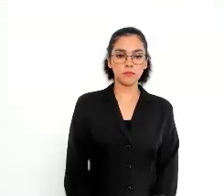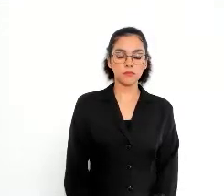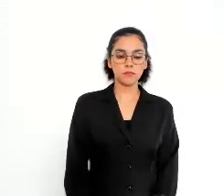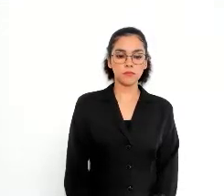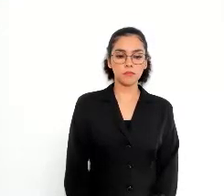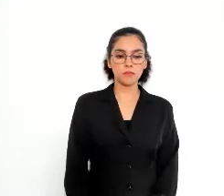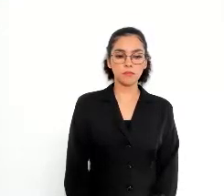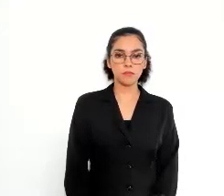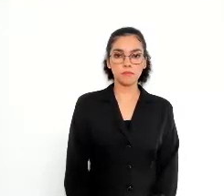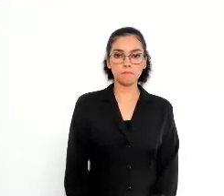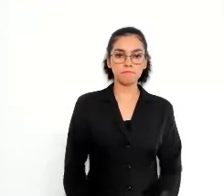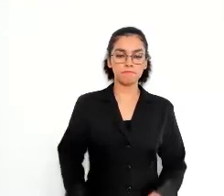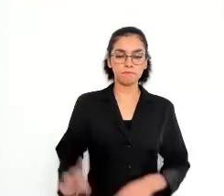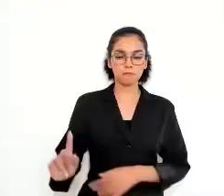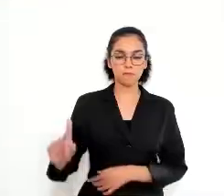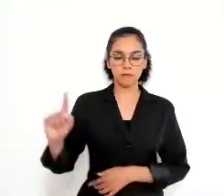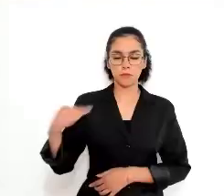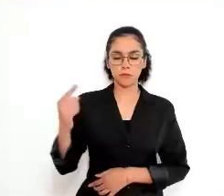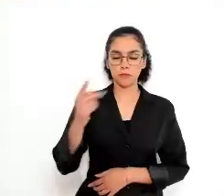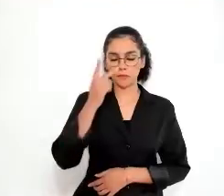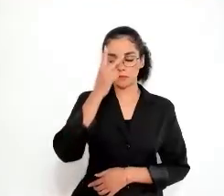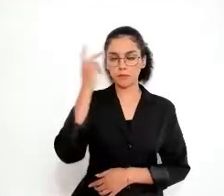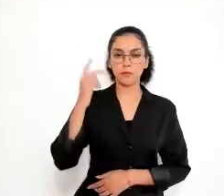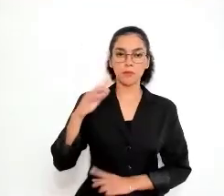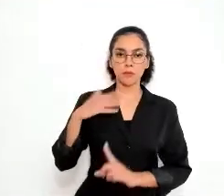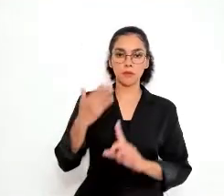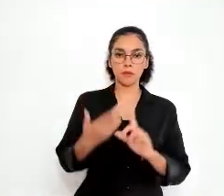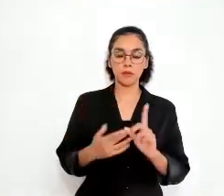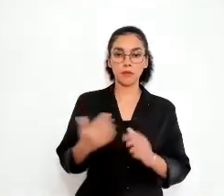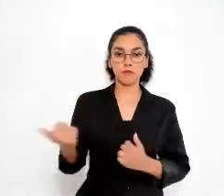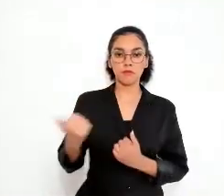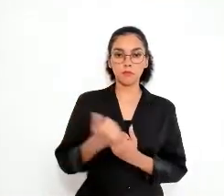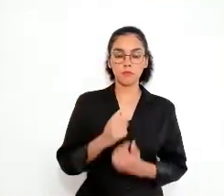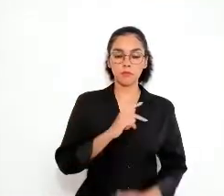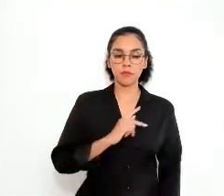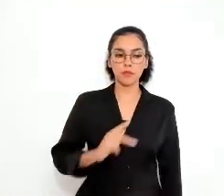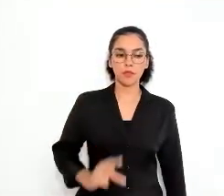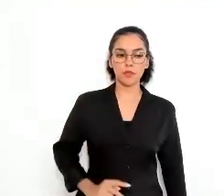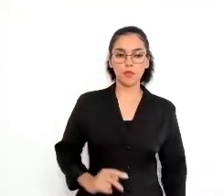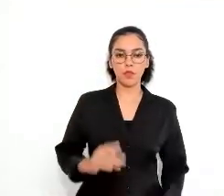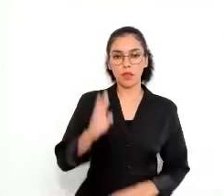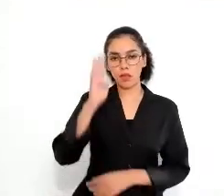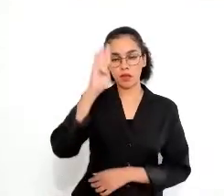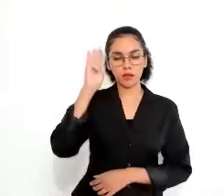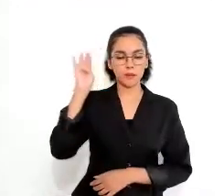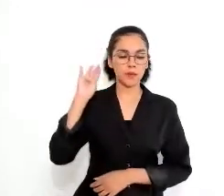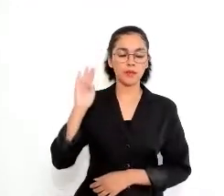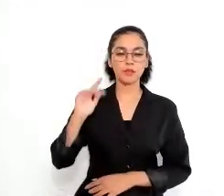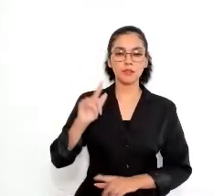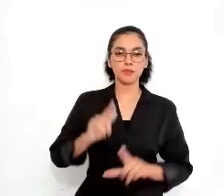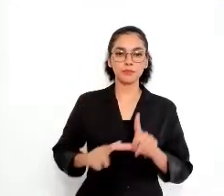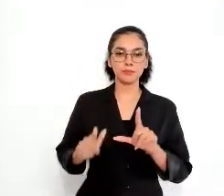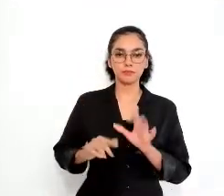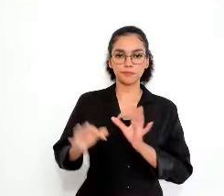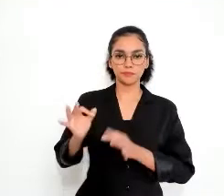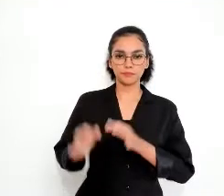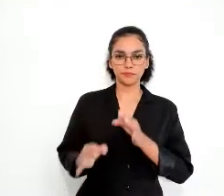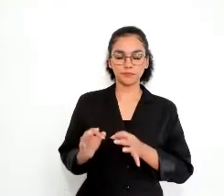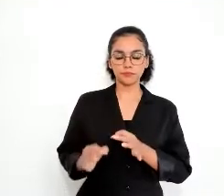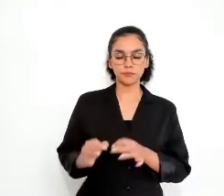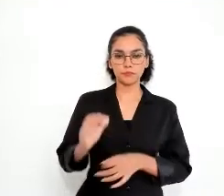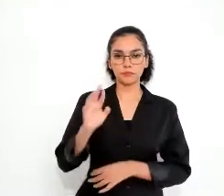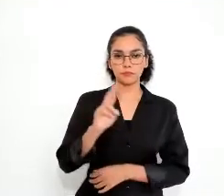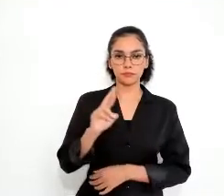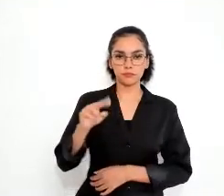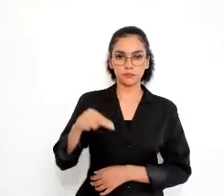O próximo homenageado é vice-presidente da Academia de Letras Jurídicas do Rio Grande do Norte,